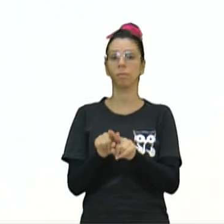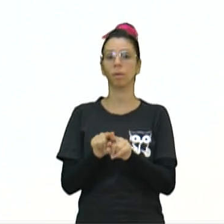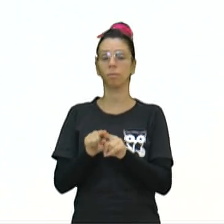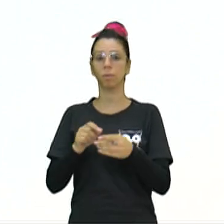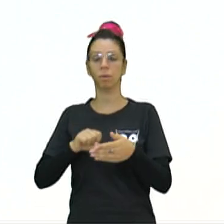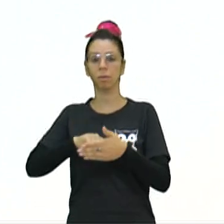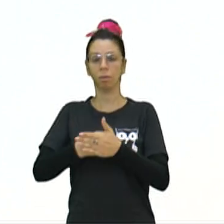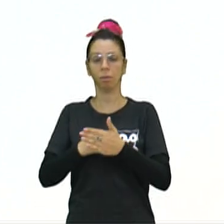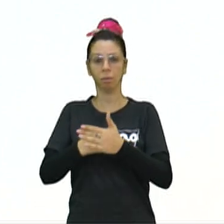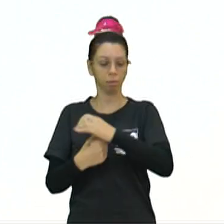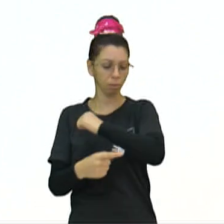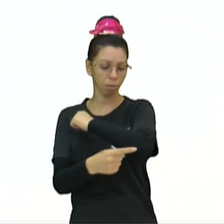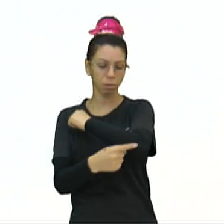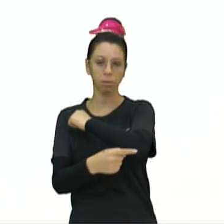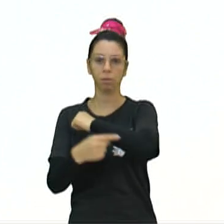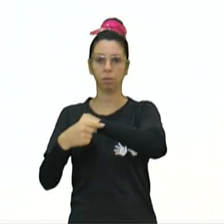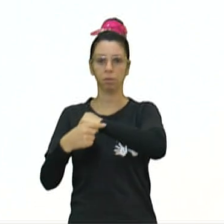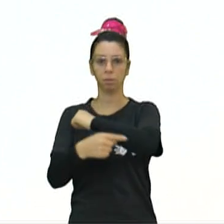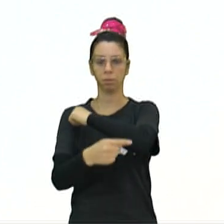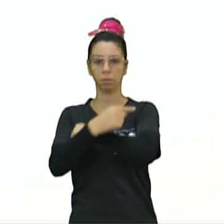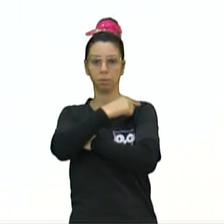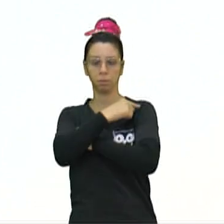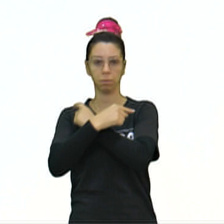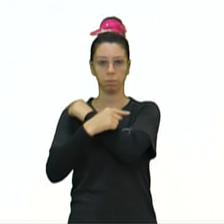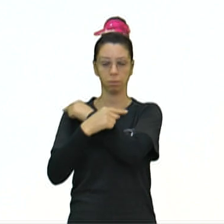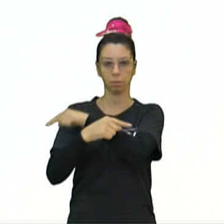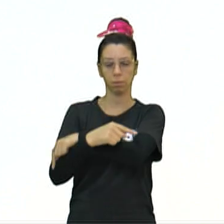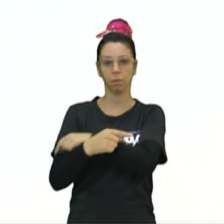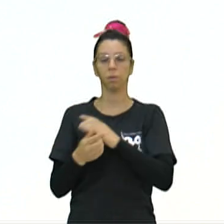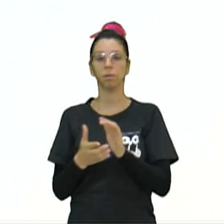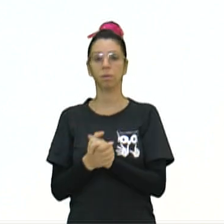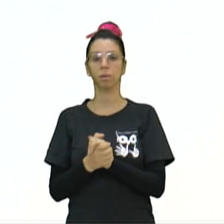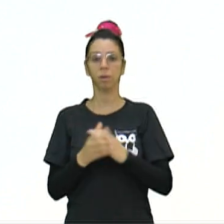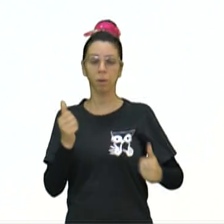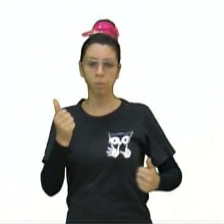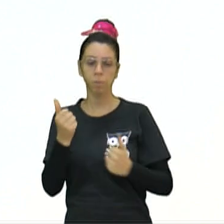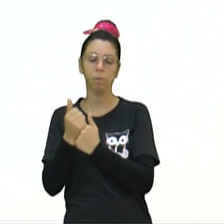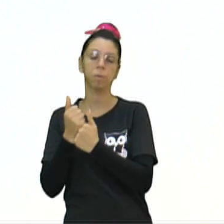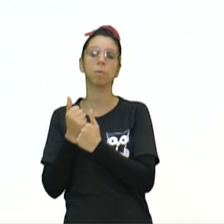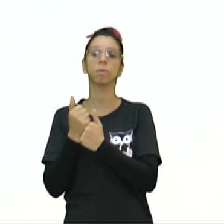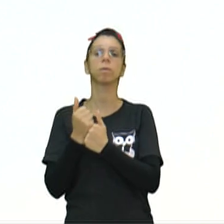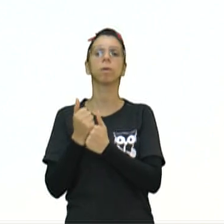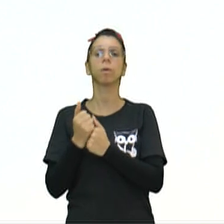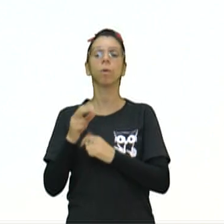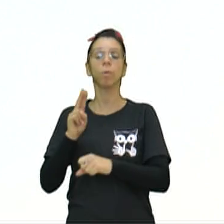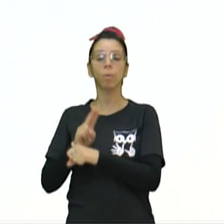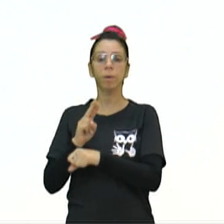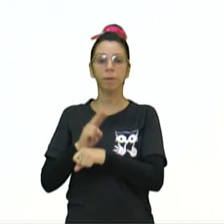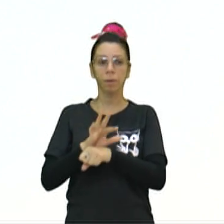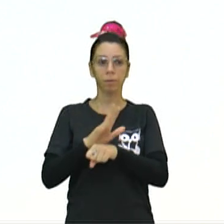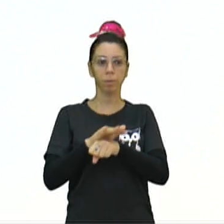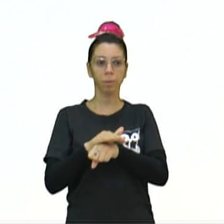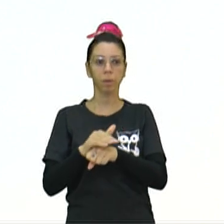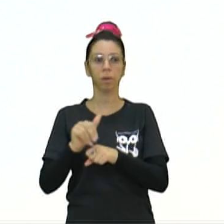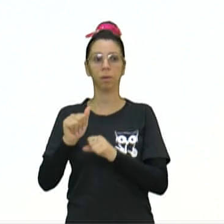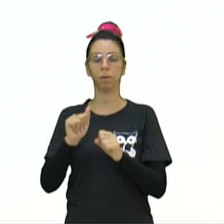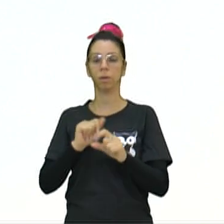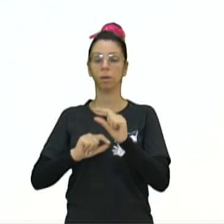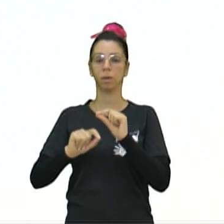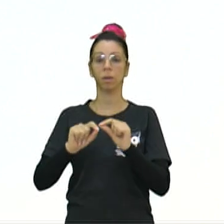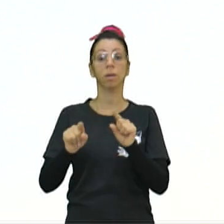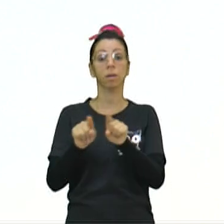nas articulações, auxilia a prevenção contra a osteoporose, auxilia no tratamento de